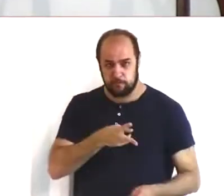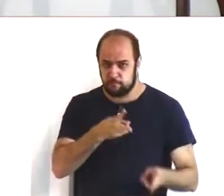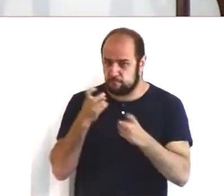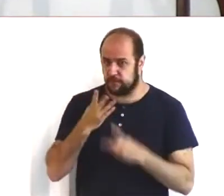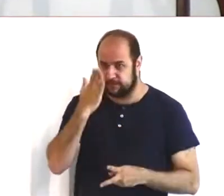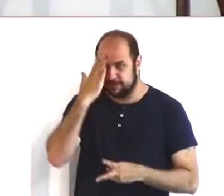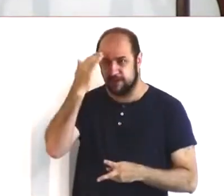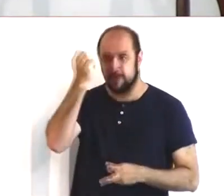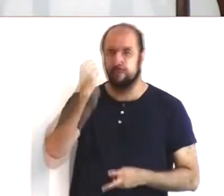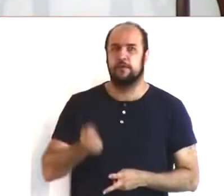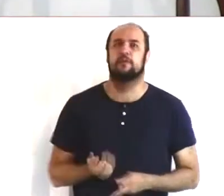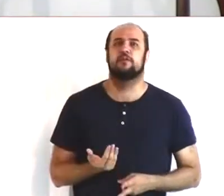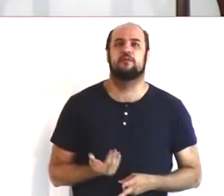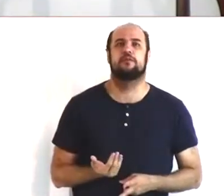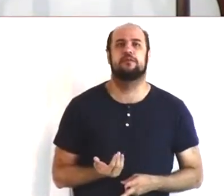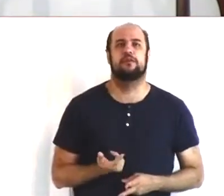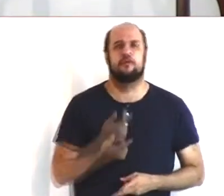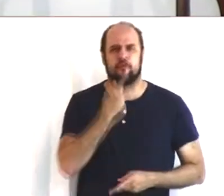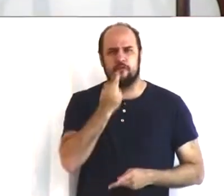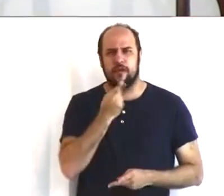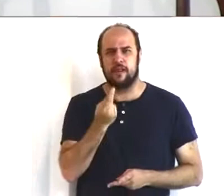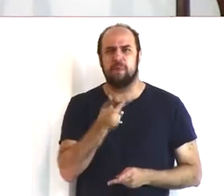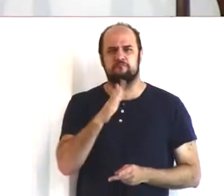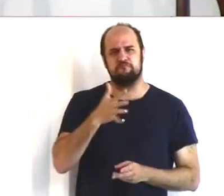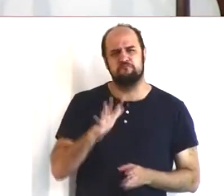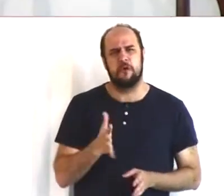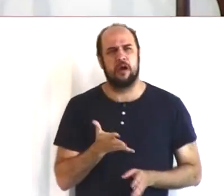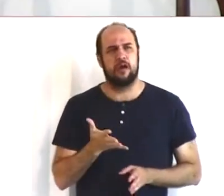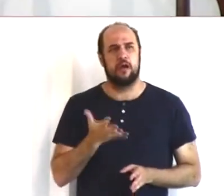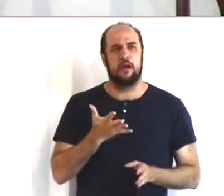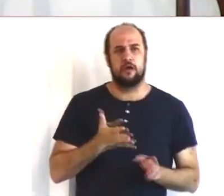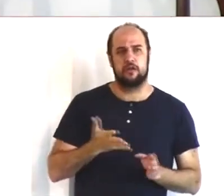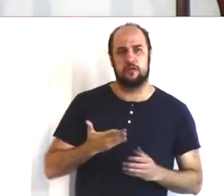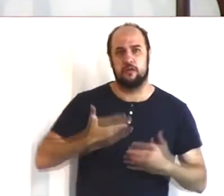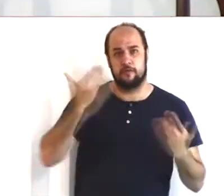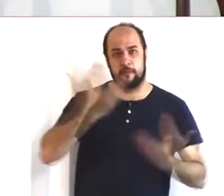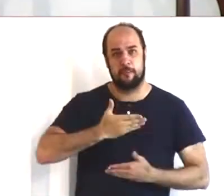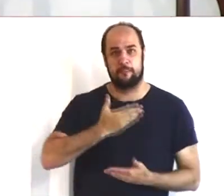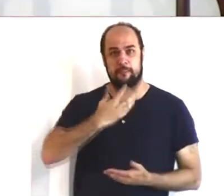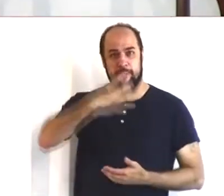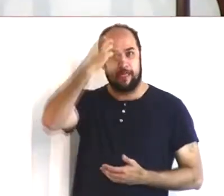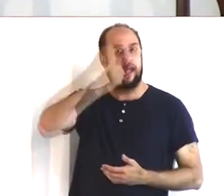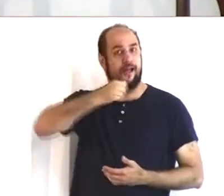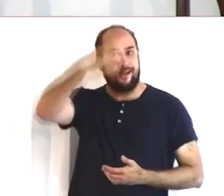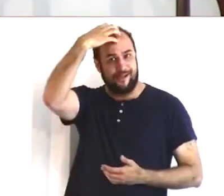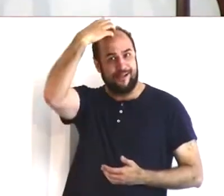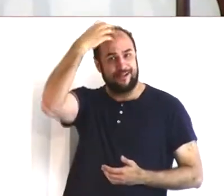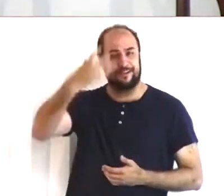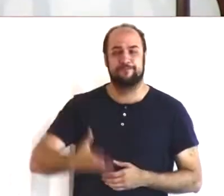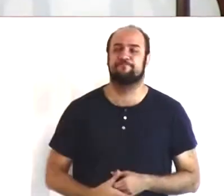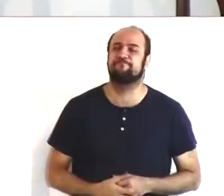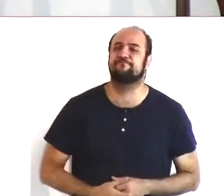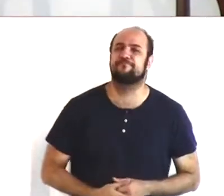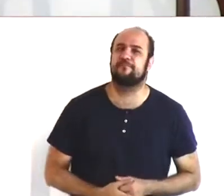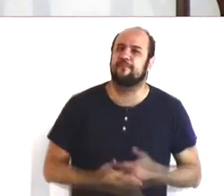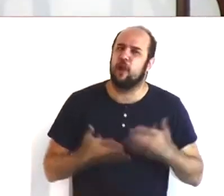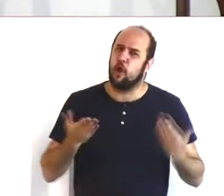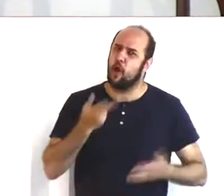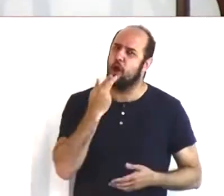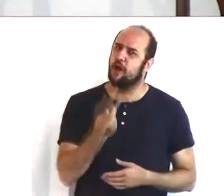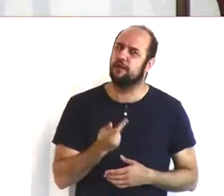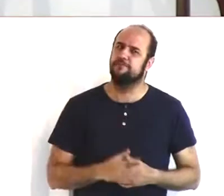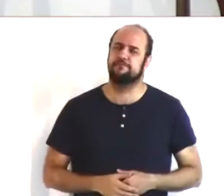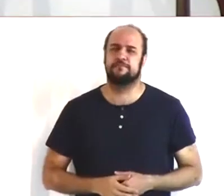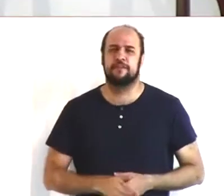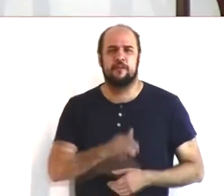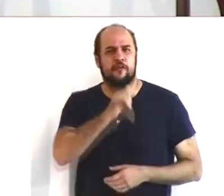estão acontecendo. Ele fez uma defesa mais ou menos desses tópicos diante da rainha da Inglaterra. E é sobre isso que eu quero falar.